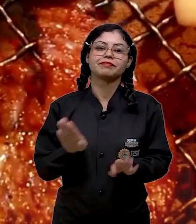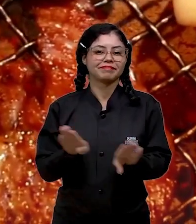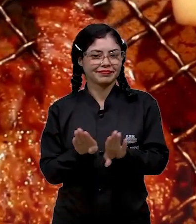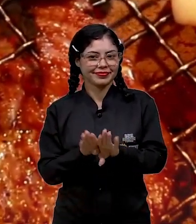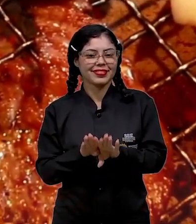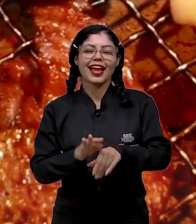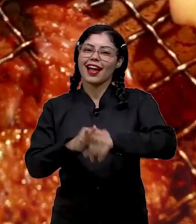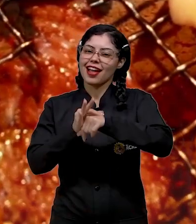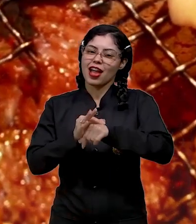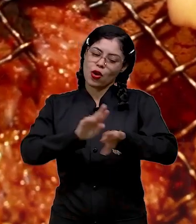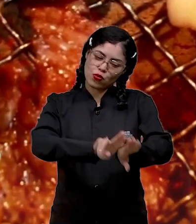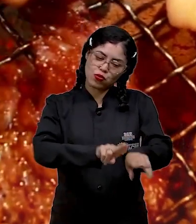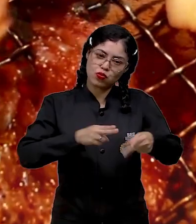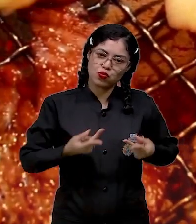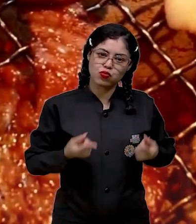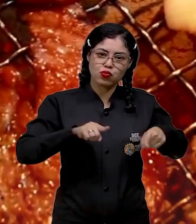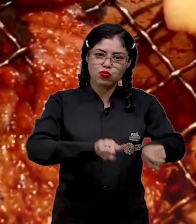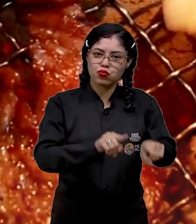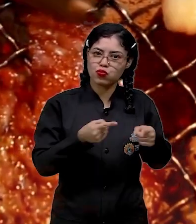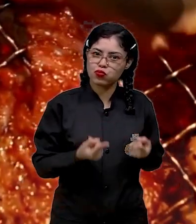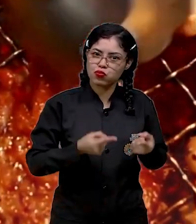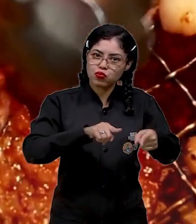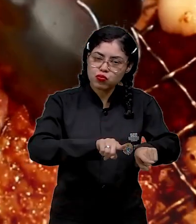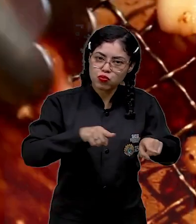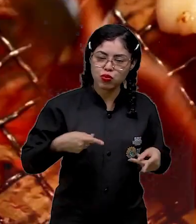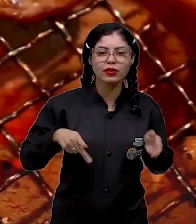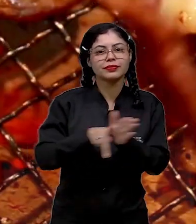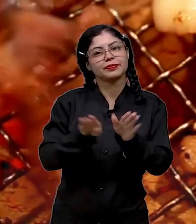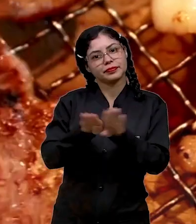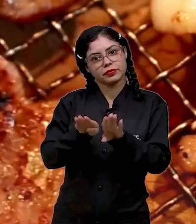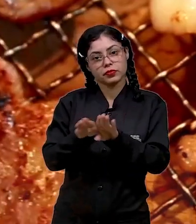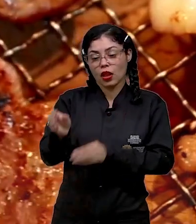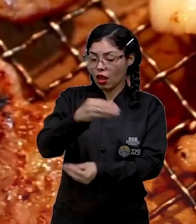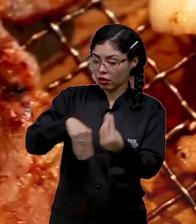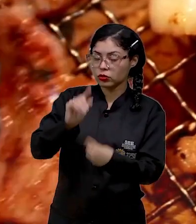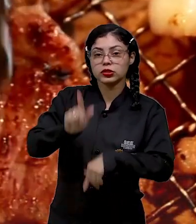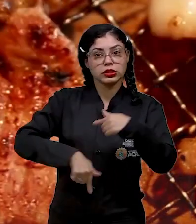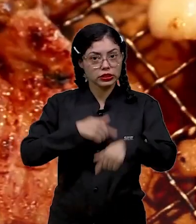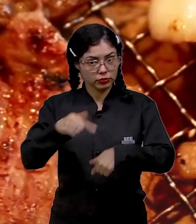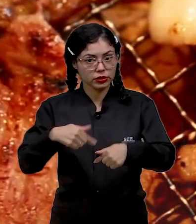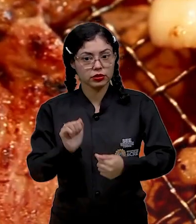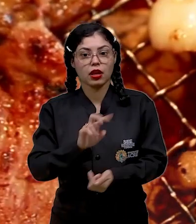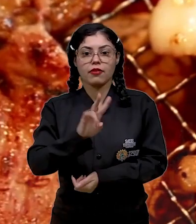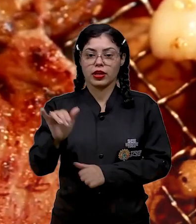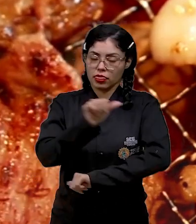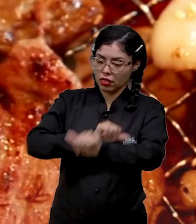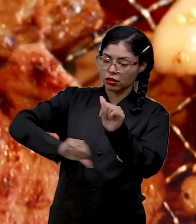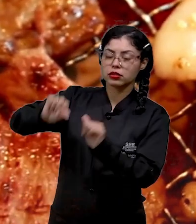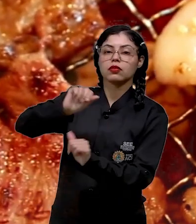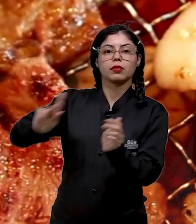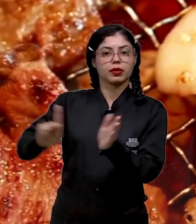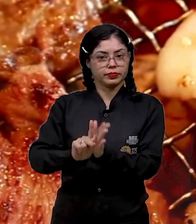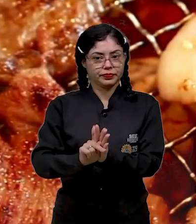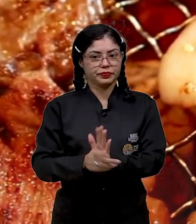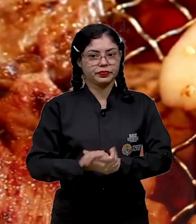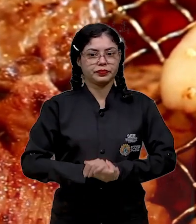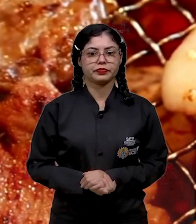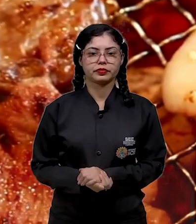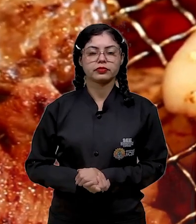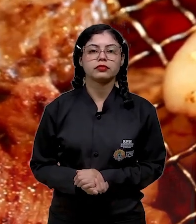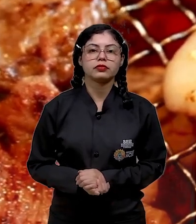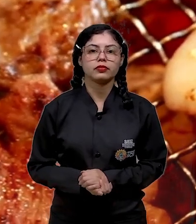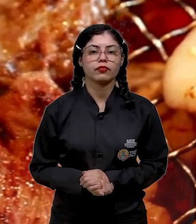quando ela vai para o fogo, olha que delícia! Ela também vai sofrer reações químicas que vai transformá-la.